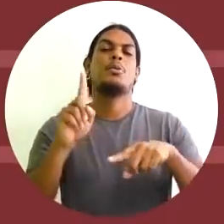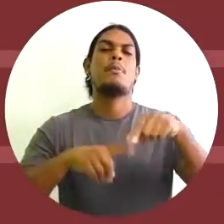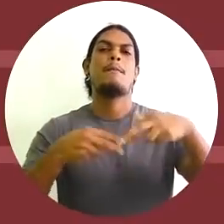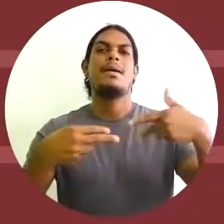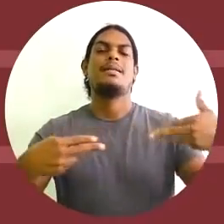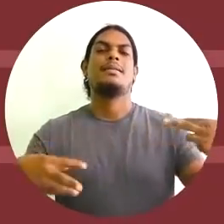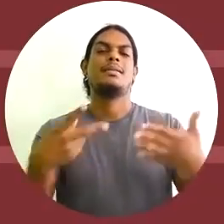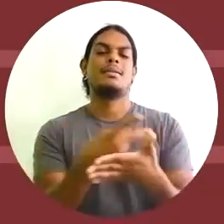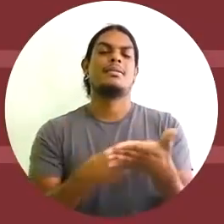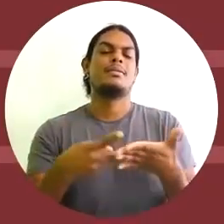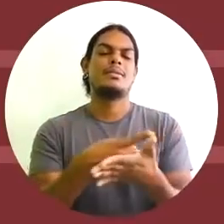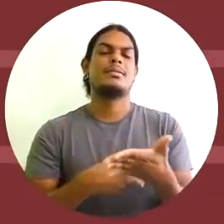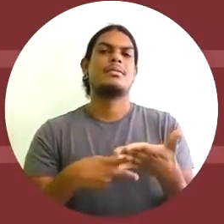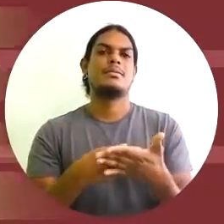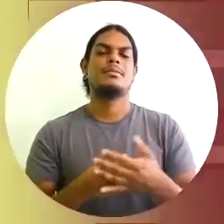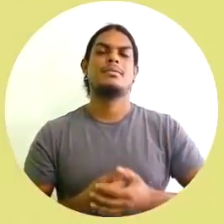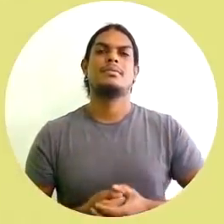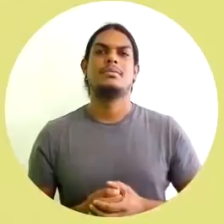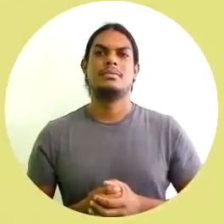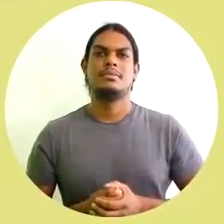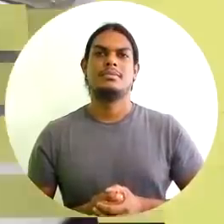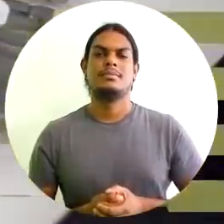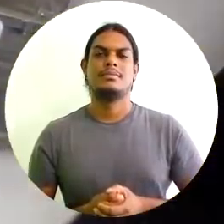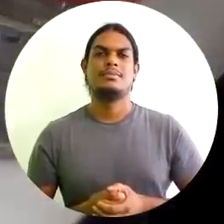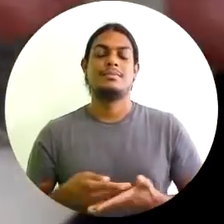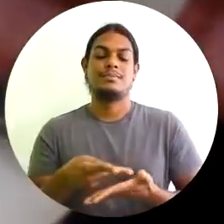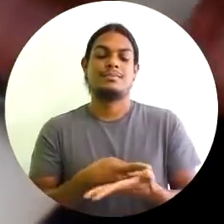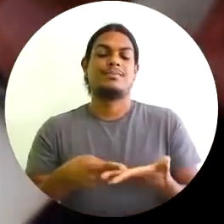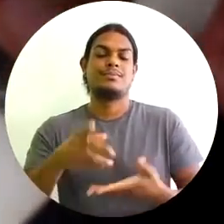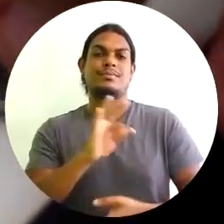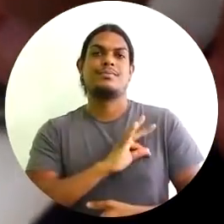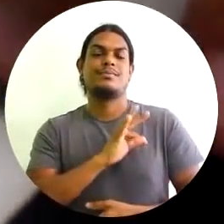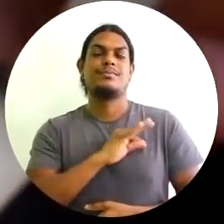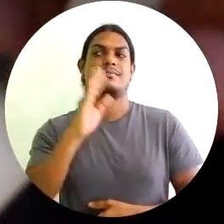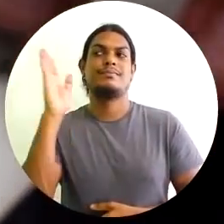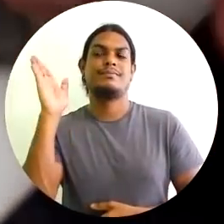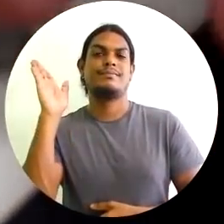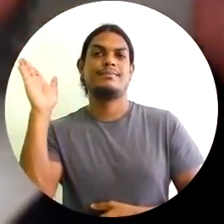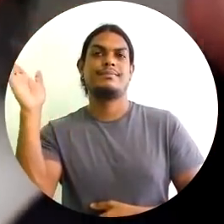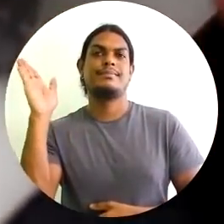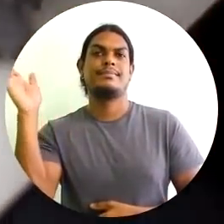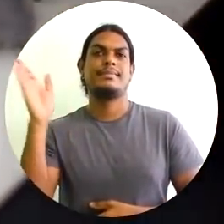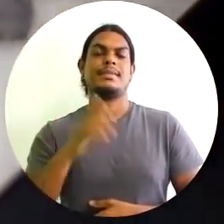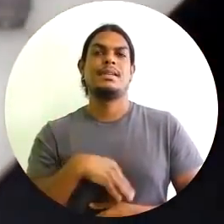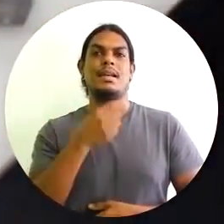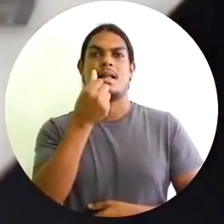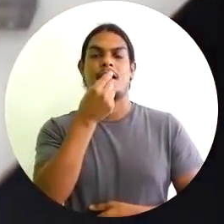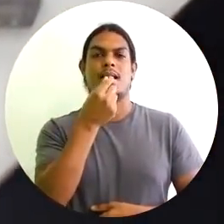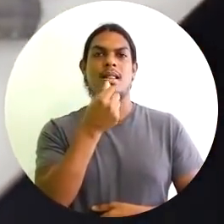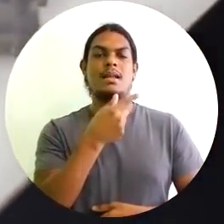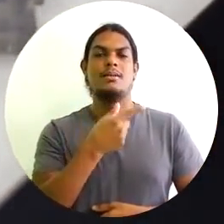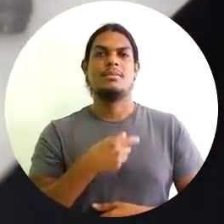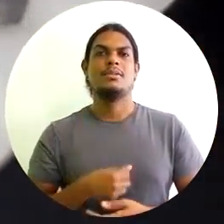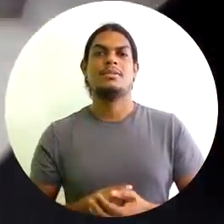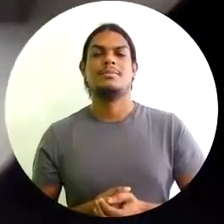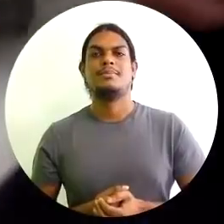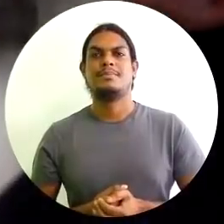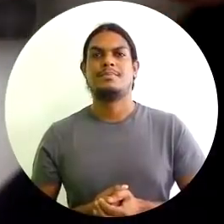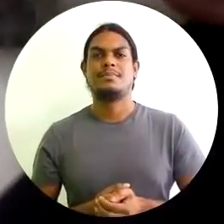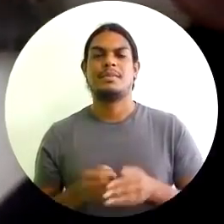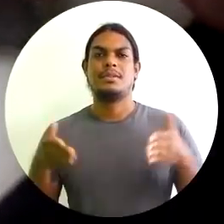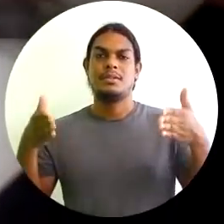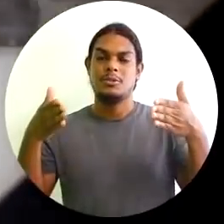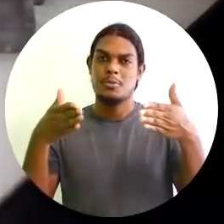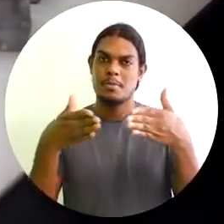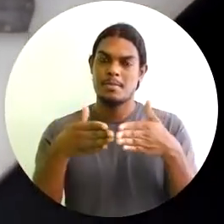pode utilizar no desenho técnico. Como vocês podem ver, aqui nós temos as minas de grafite para cada lapiseira específica.